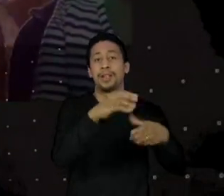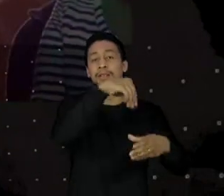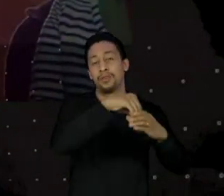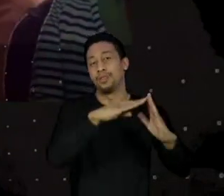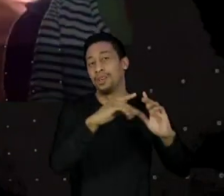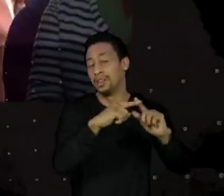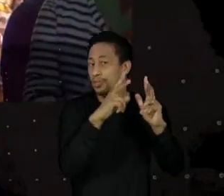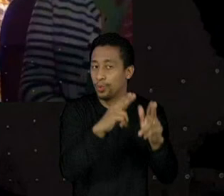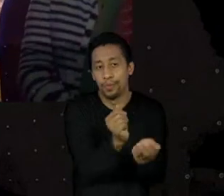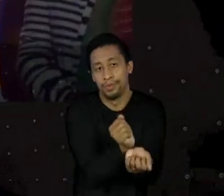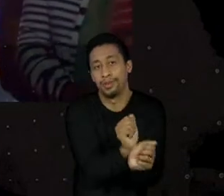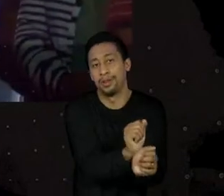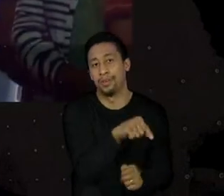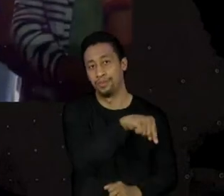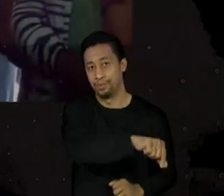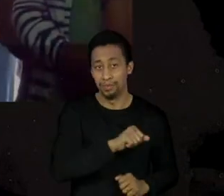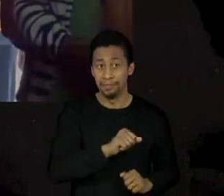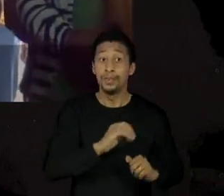certa maneira,